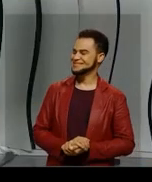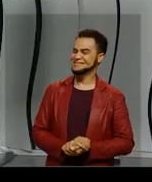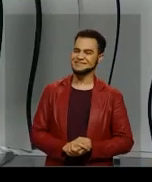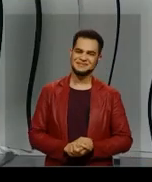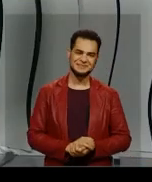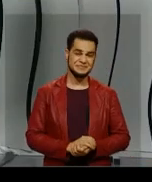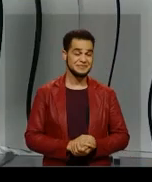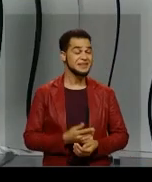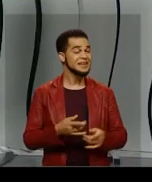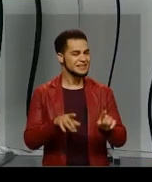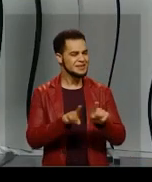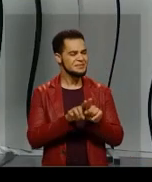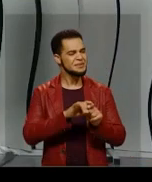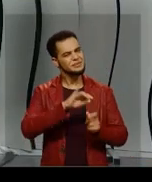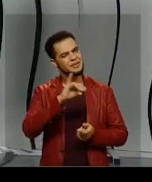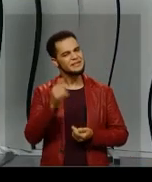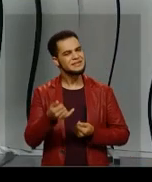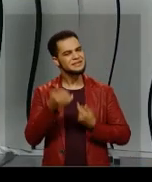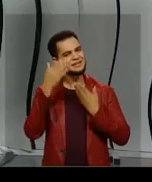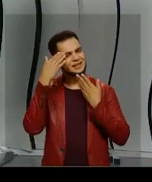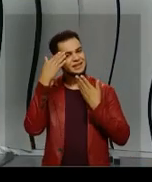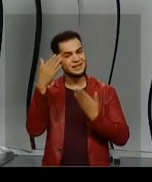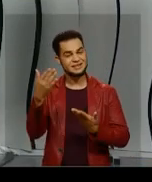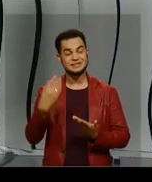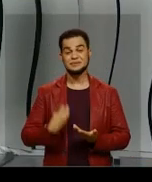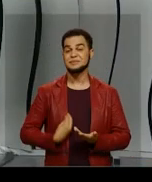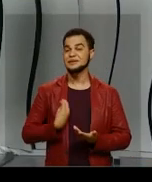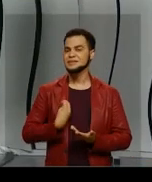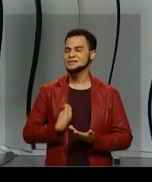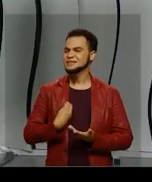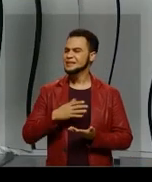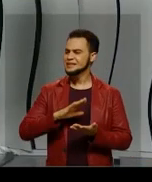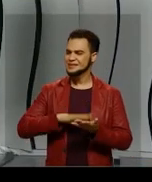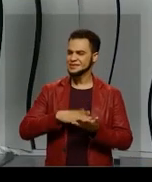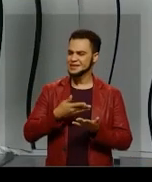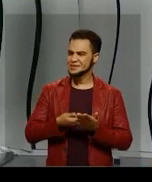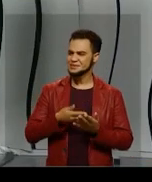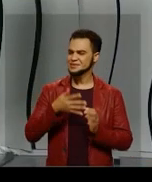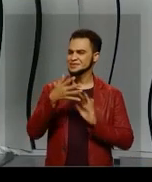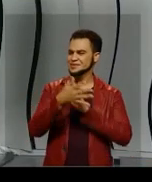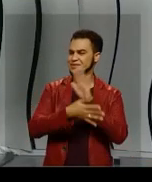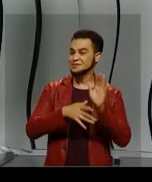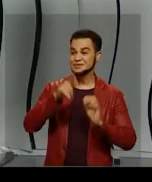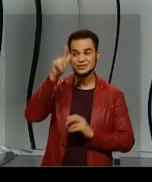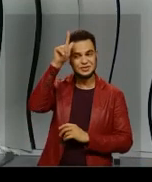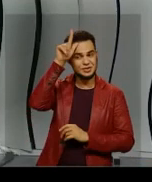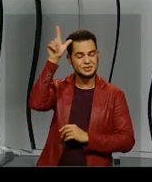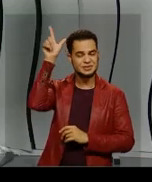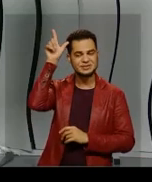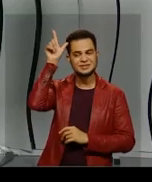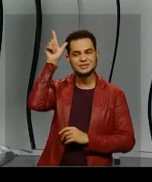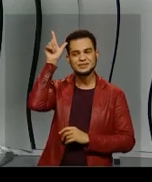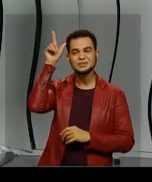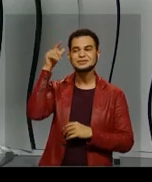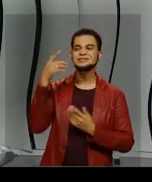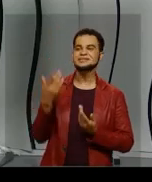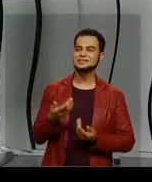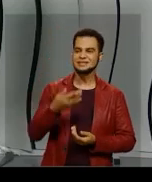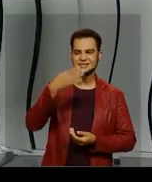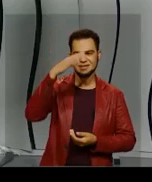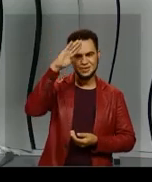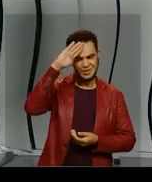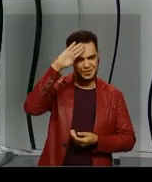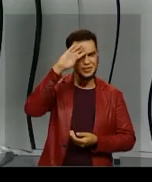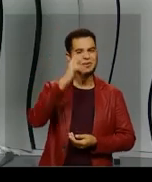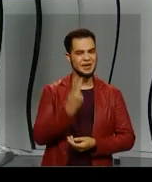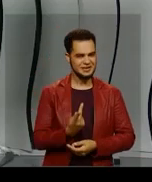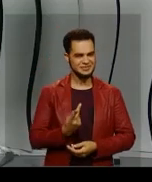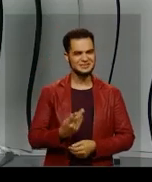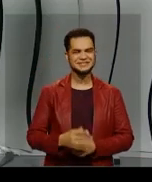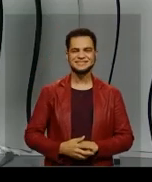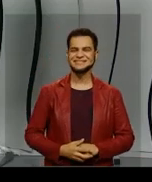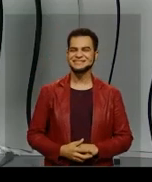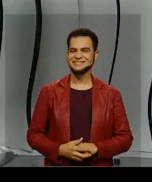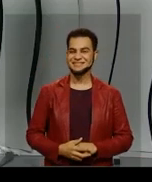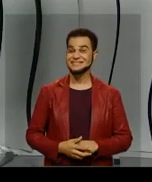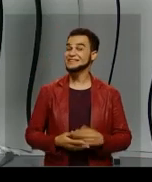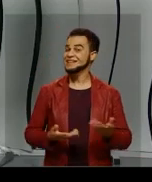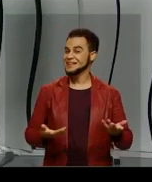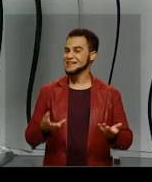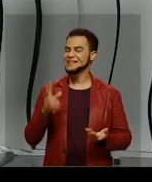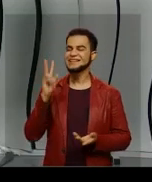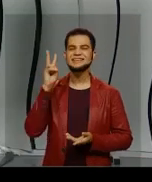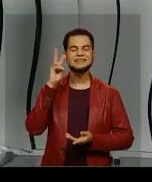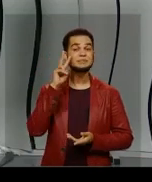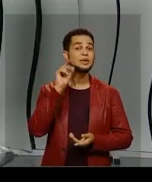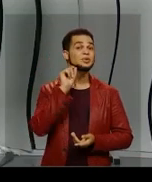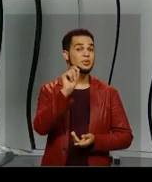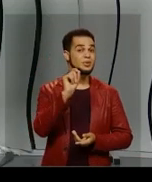Gostaria também de agradecer a presença dos intérpretes de Libras, o Gilberto Santos e o Hermes Araújo. Lembrando que a